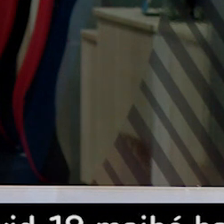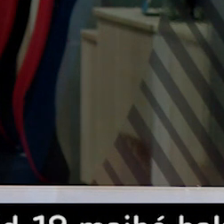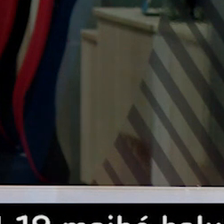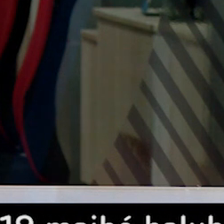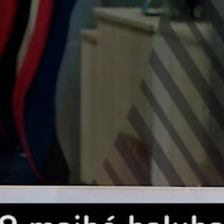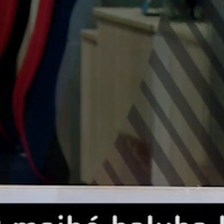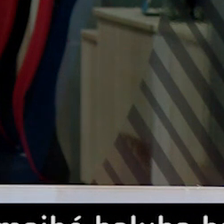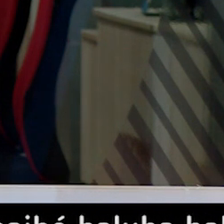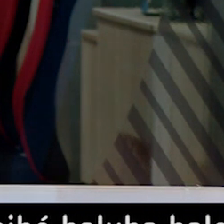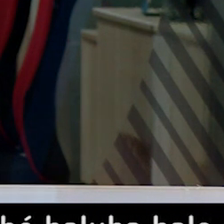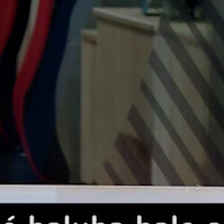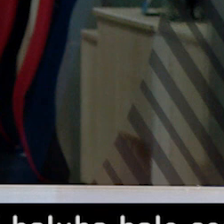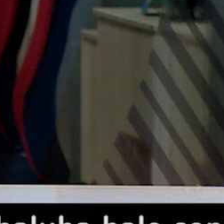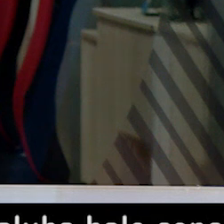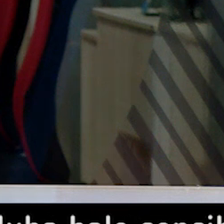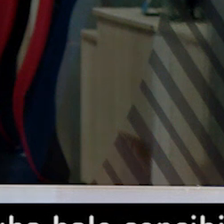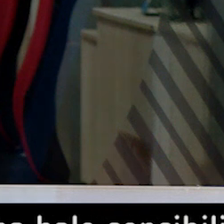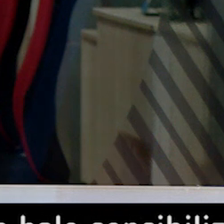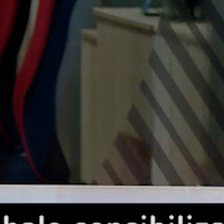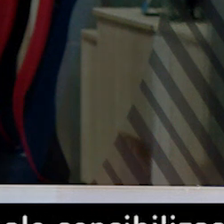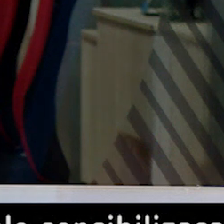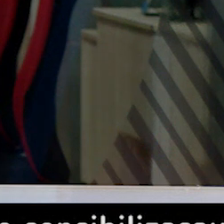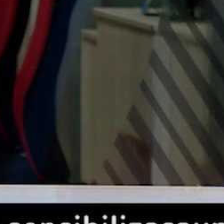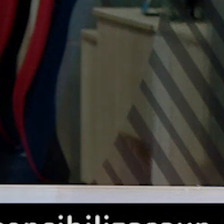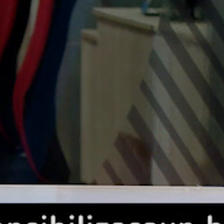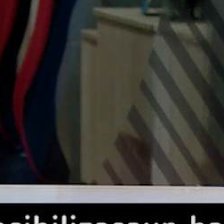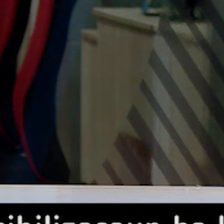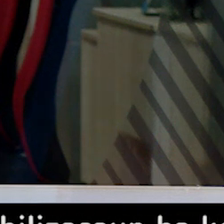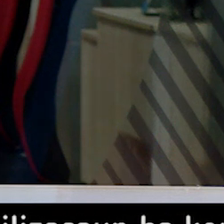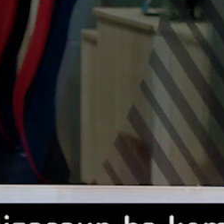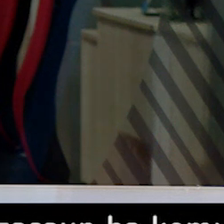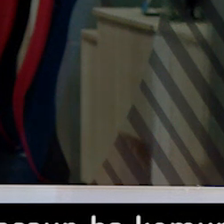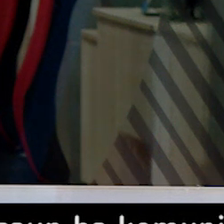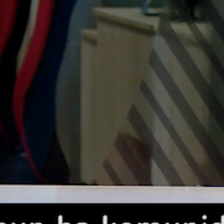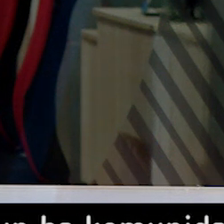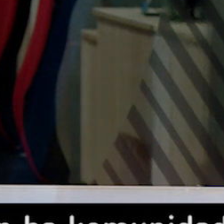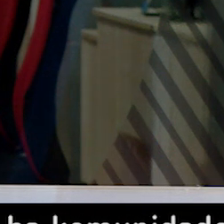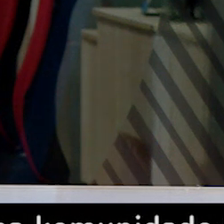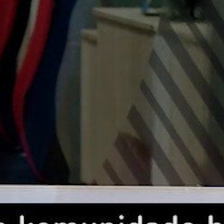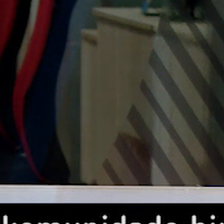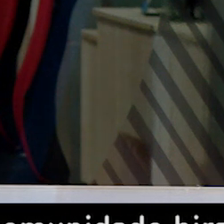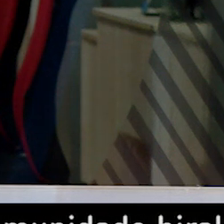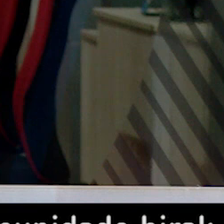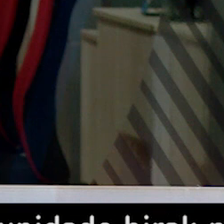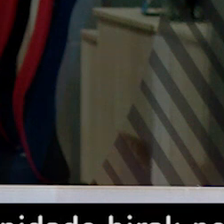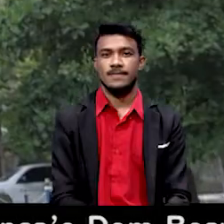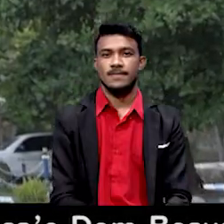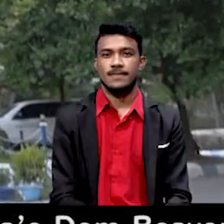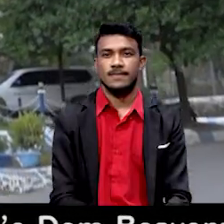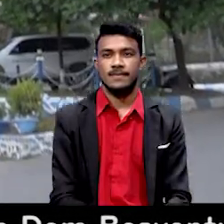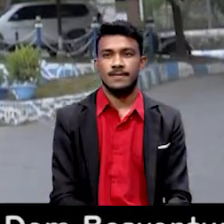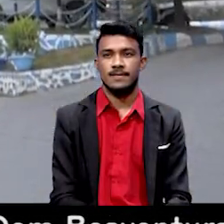sei difícil. O assunto é equipas de amém para a reportagem Ida, mas e te acompanha muito.